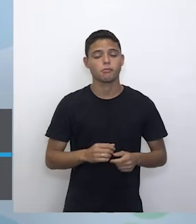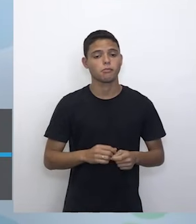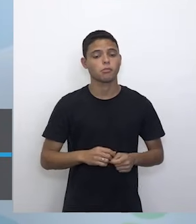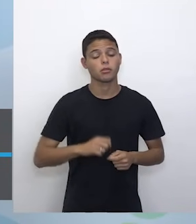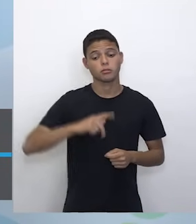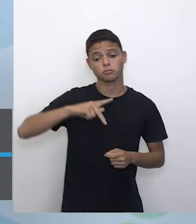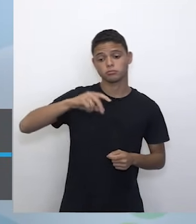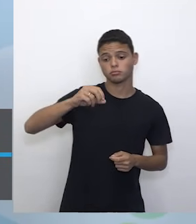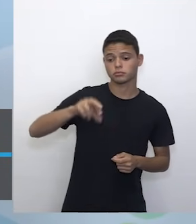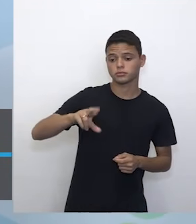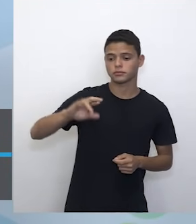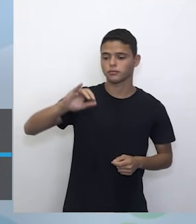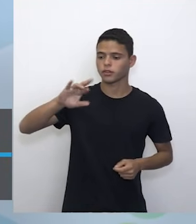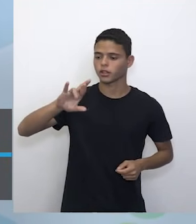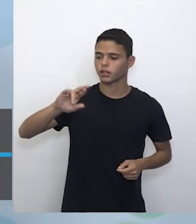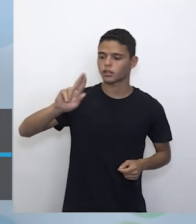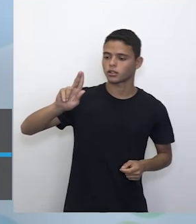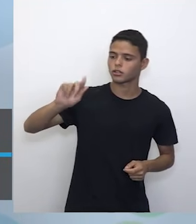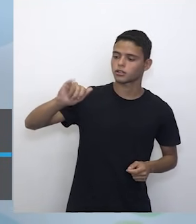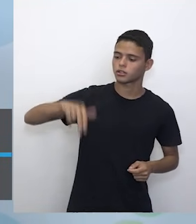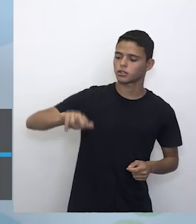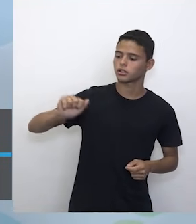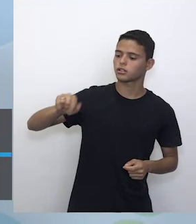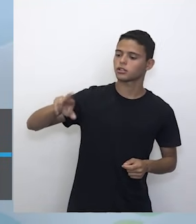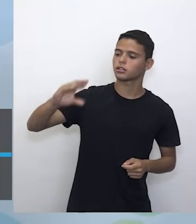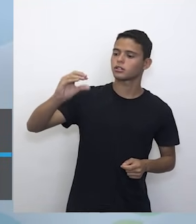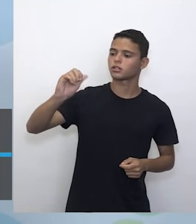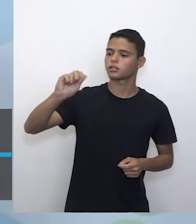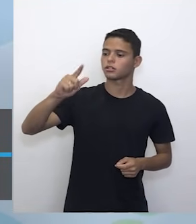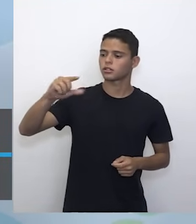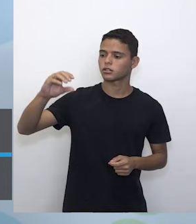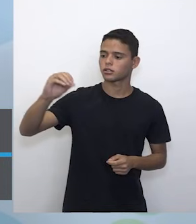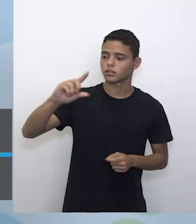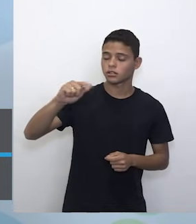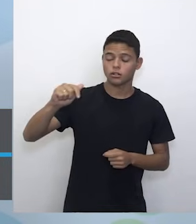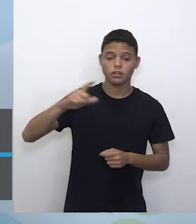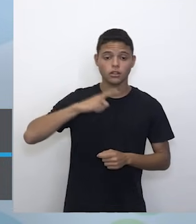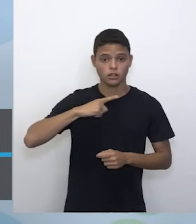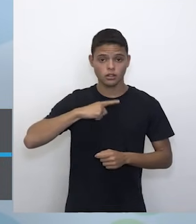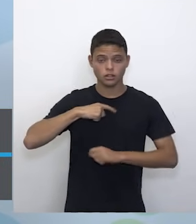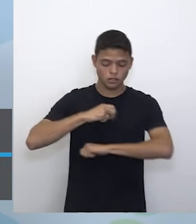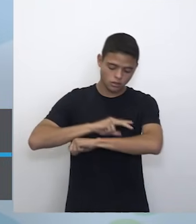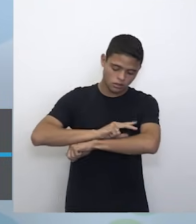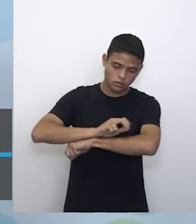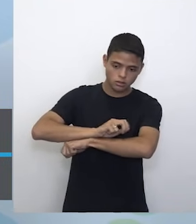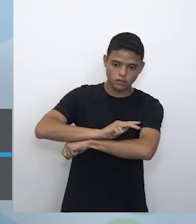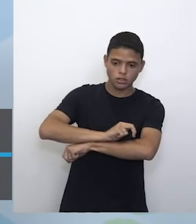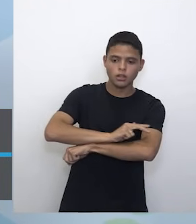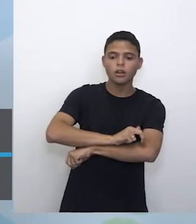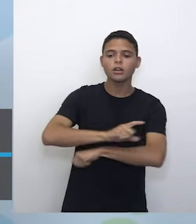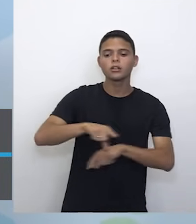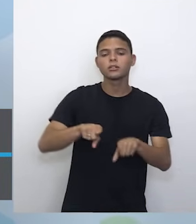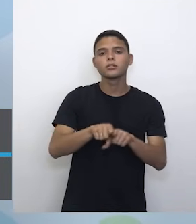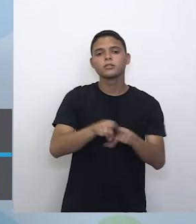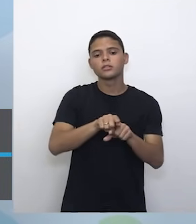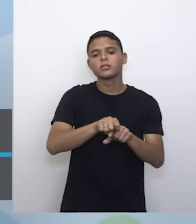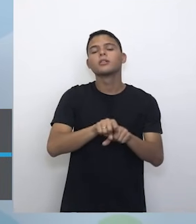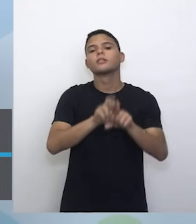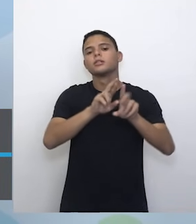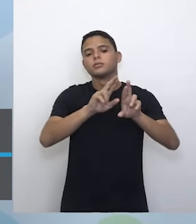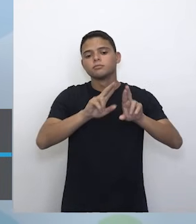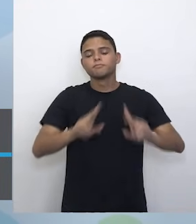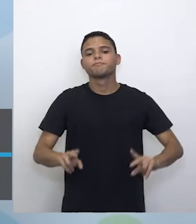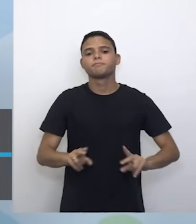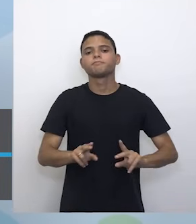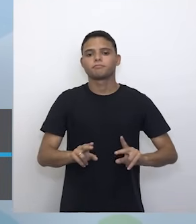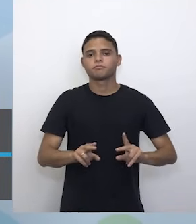isso, Edjoel? Sim, por regeneração. regeneração, tem o escorpião, zangão por partenogênese, alunos lá do